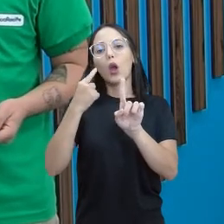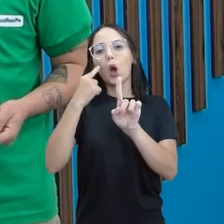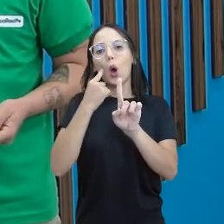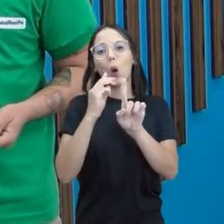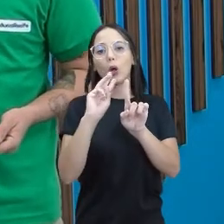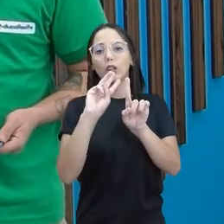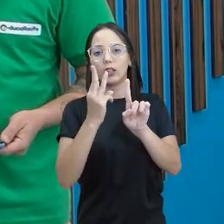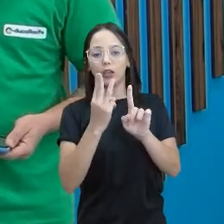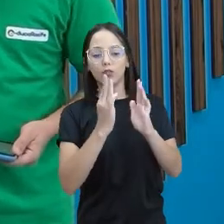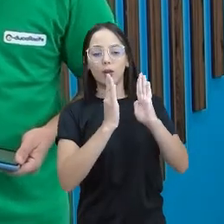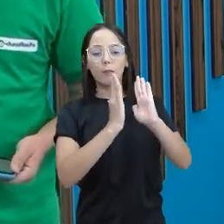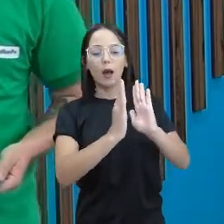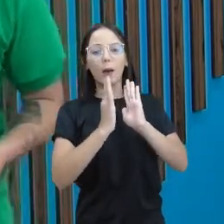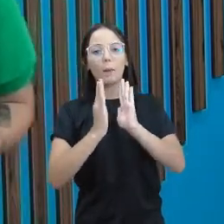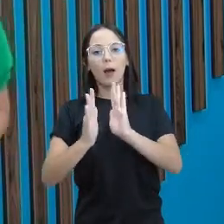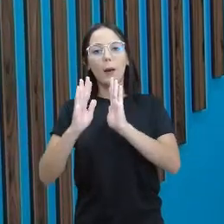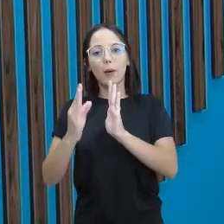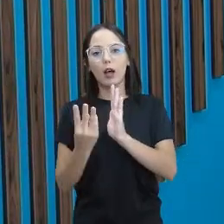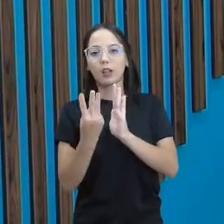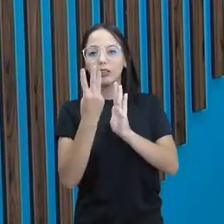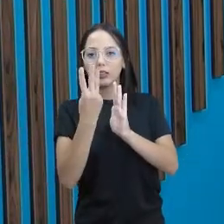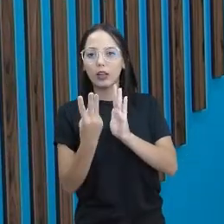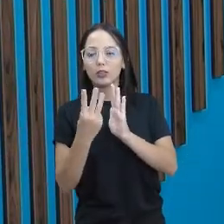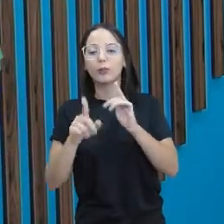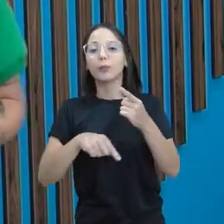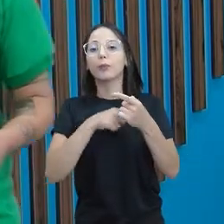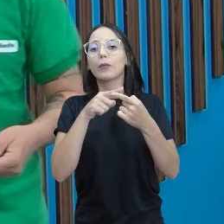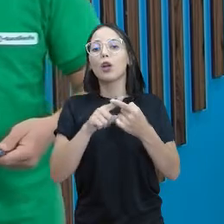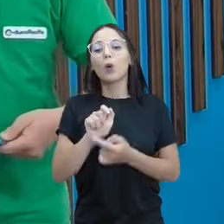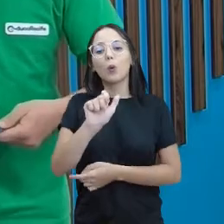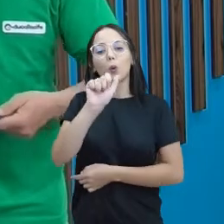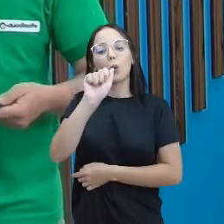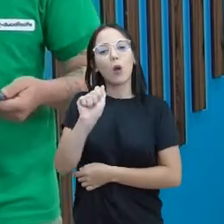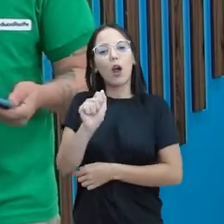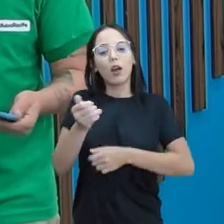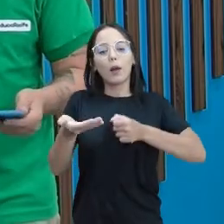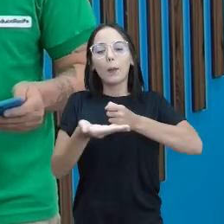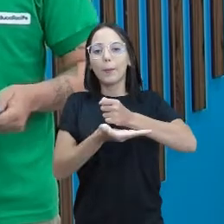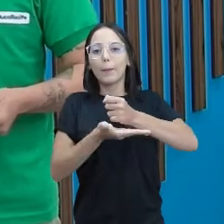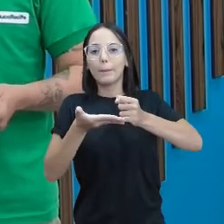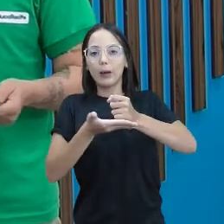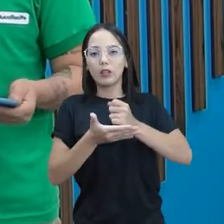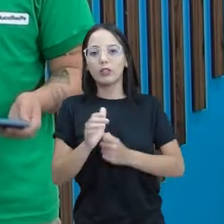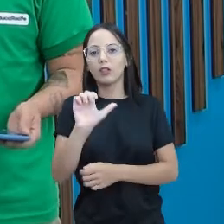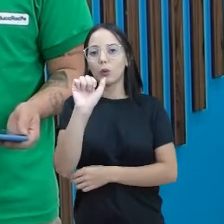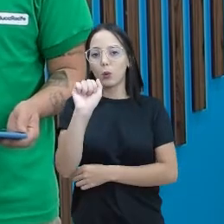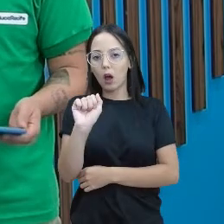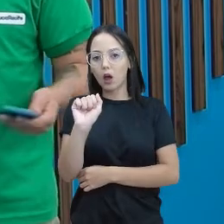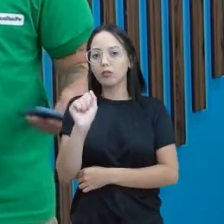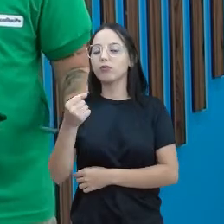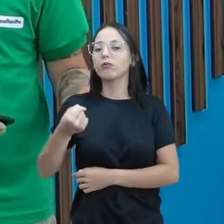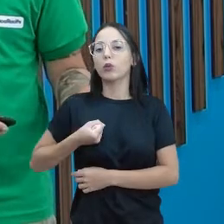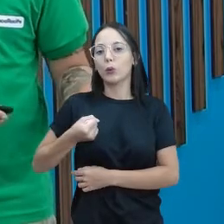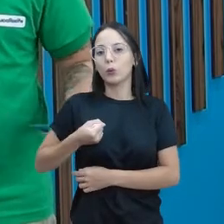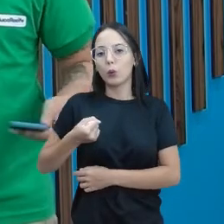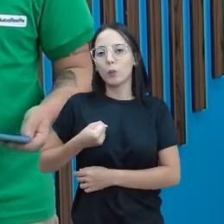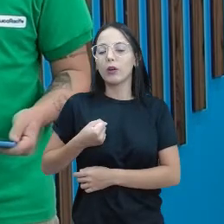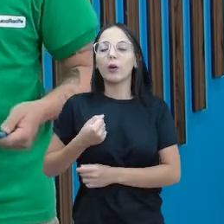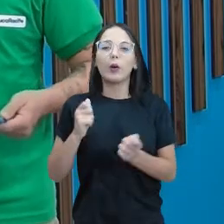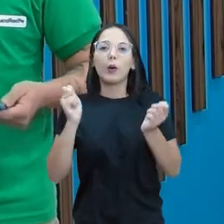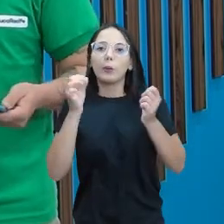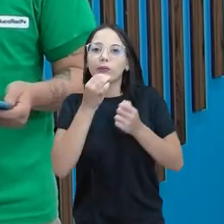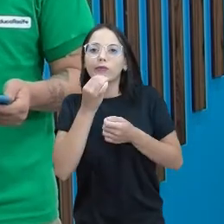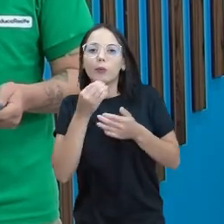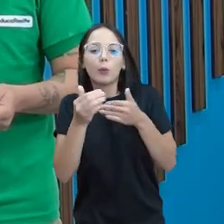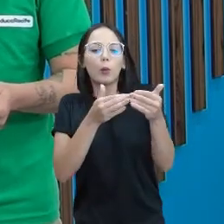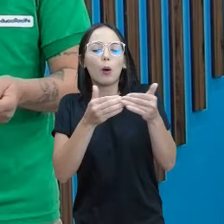três partes, tá certo? Essa primeira aí, o A, eu estou considerando a base, vamos considerar um número, a gente poderia até dizer um